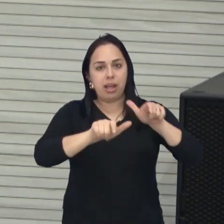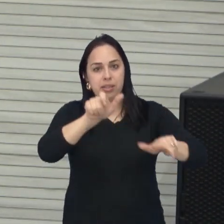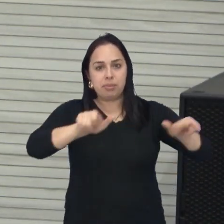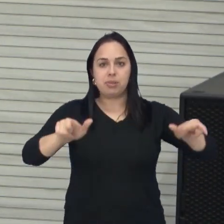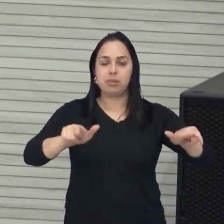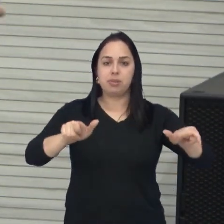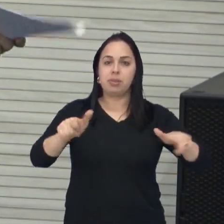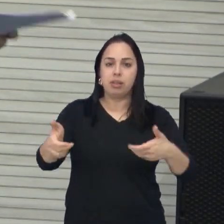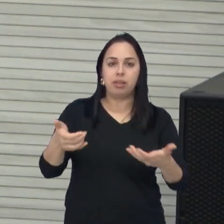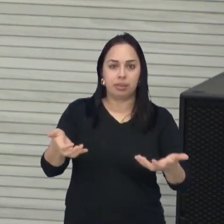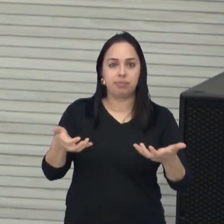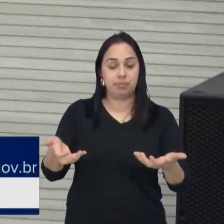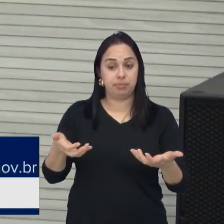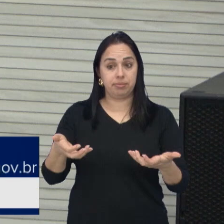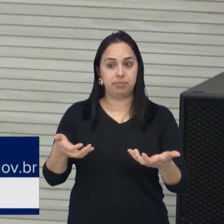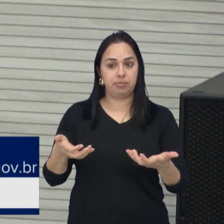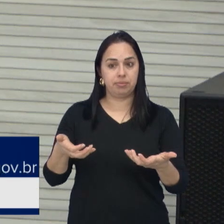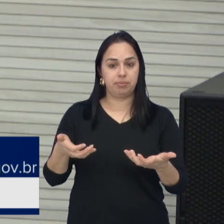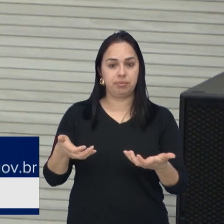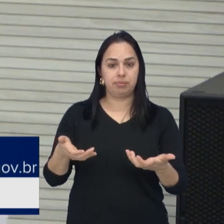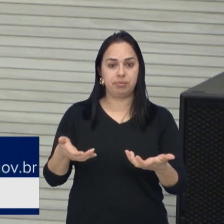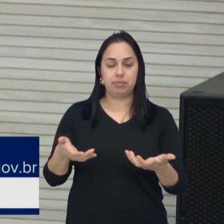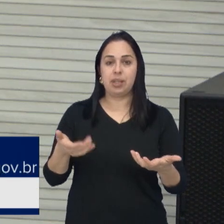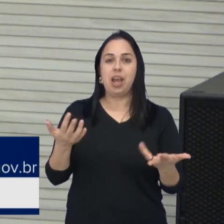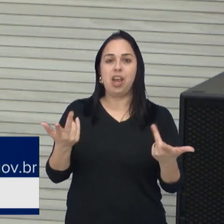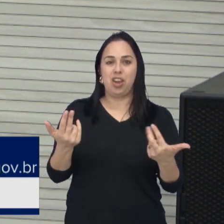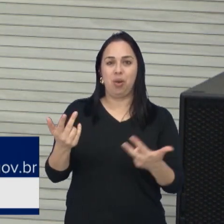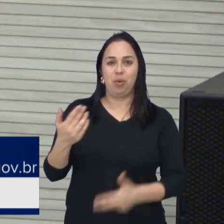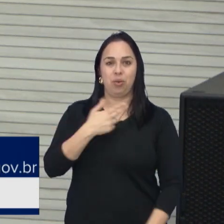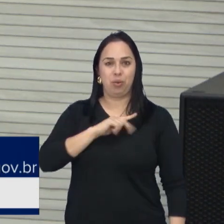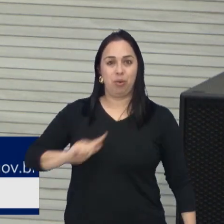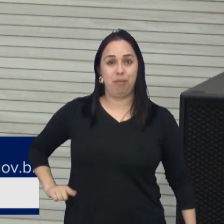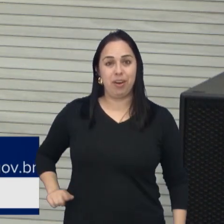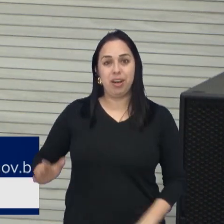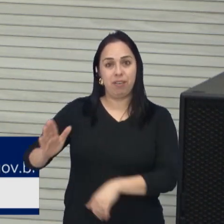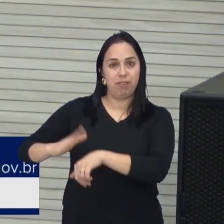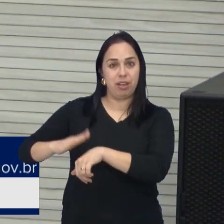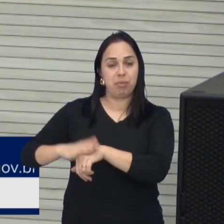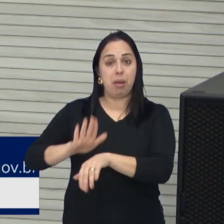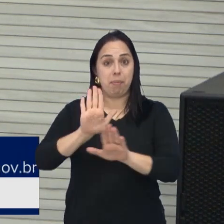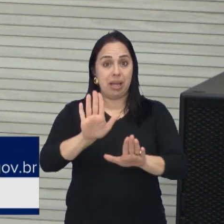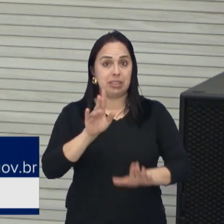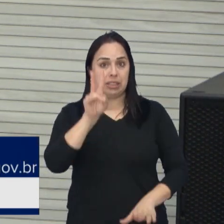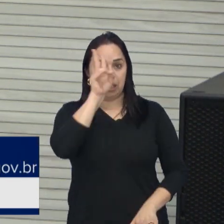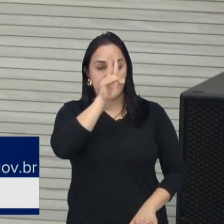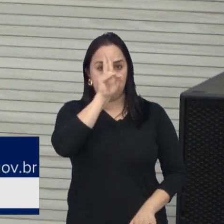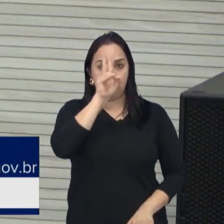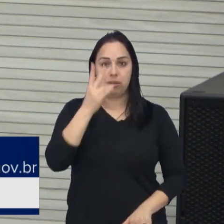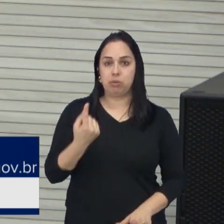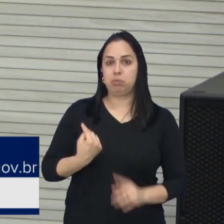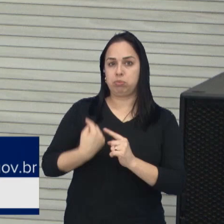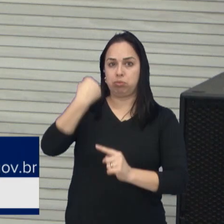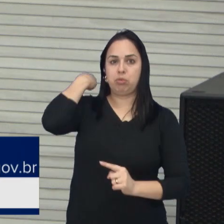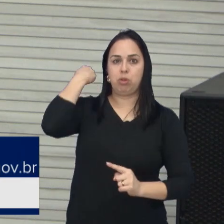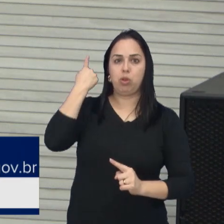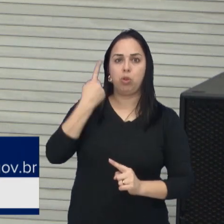né, isso que o governo fez agora. E lembrando, né, desde 2011, né, sem uma ação dessa,